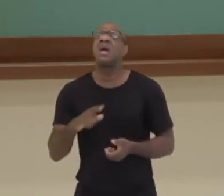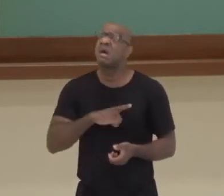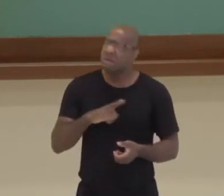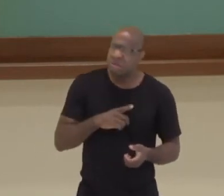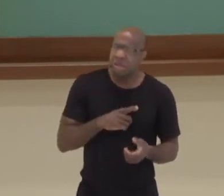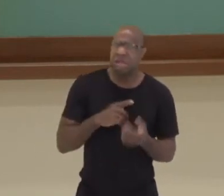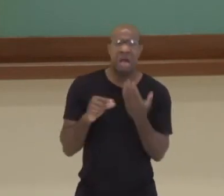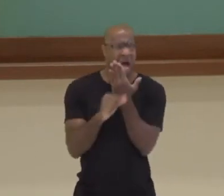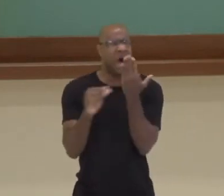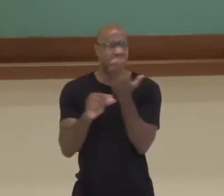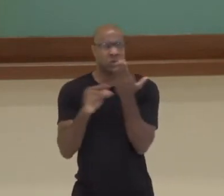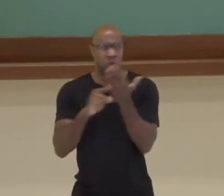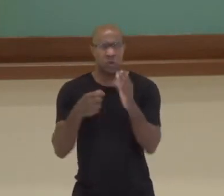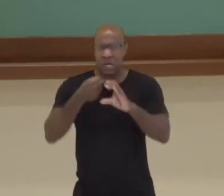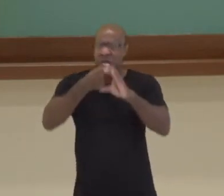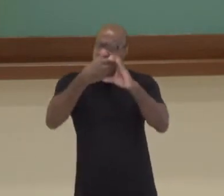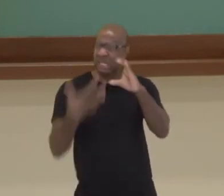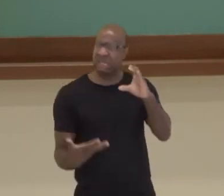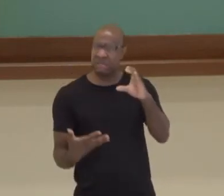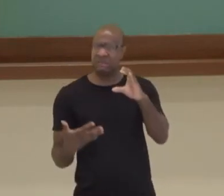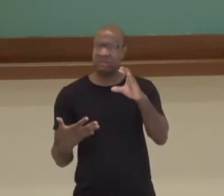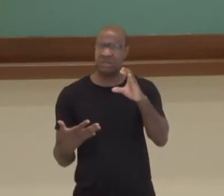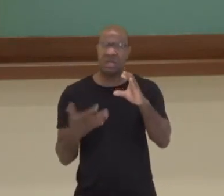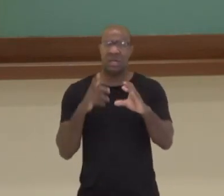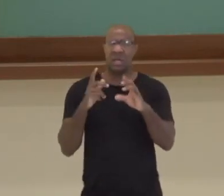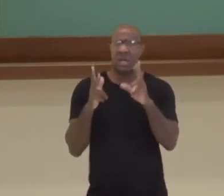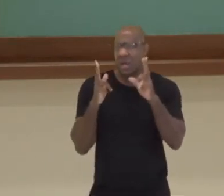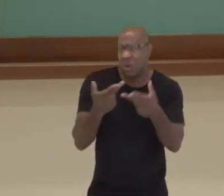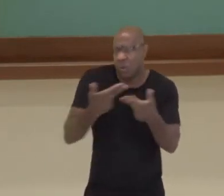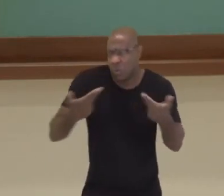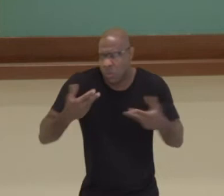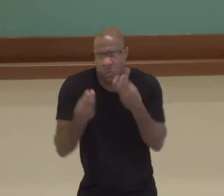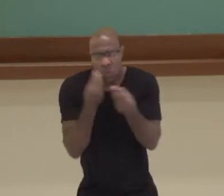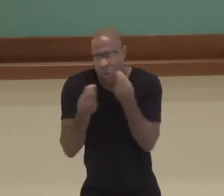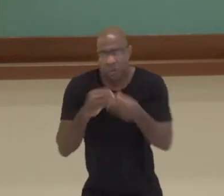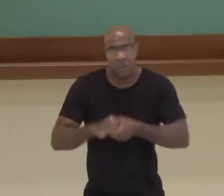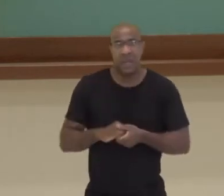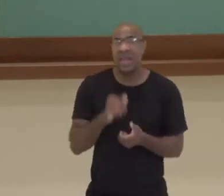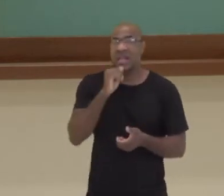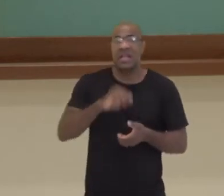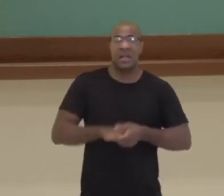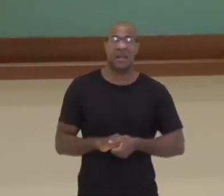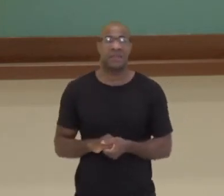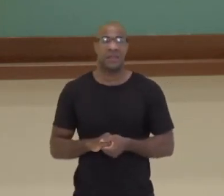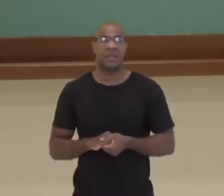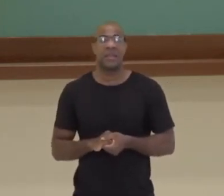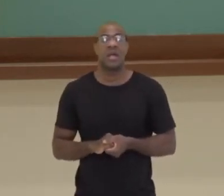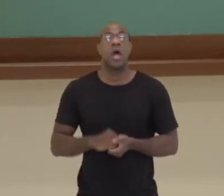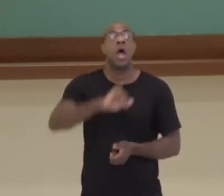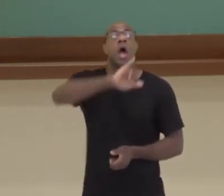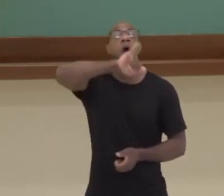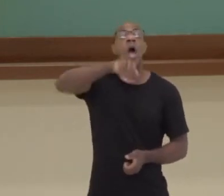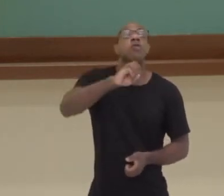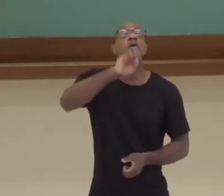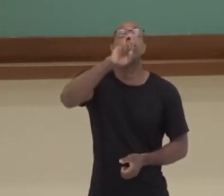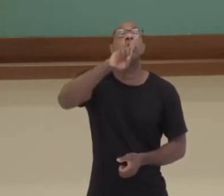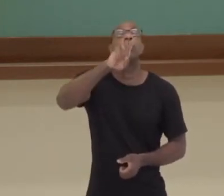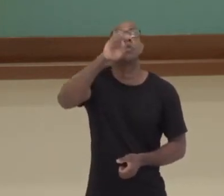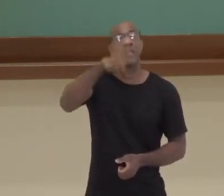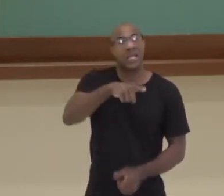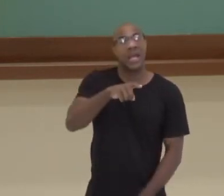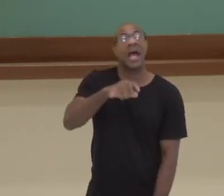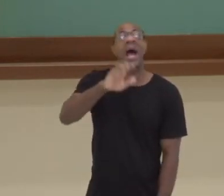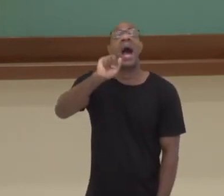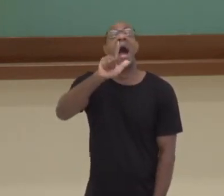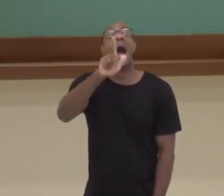evidentes? O que você acha? Claro que existe. Se você comparar, por exemplo, José de Alencar, que é extremamente